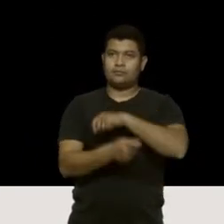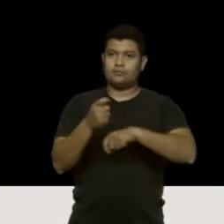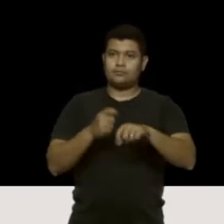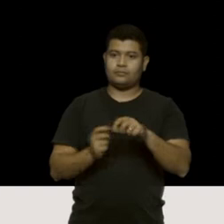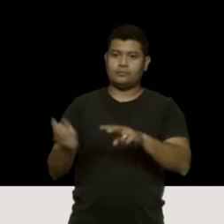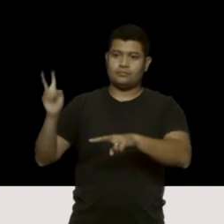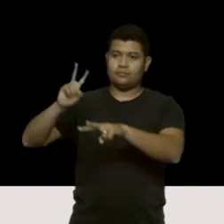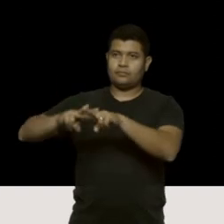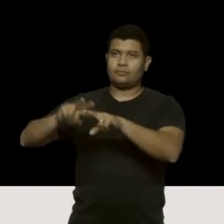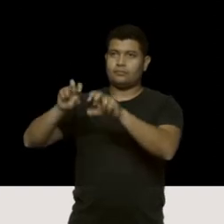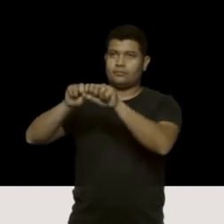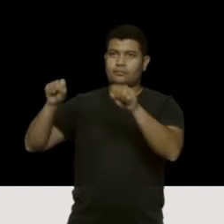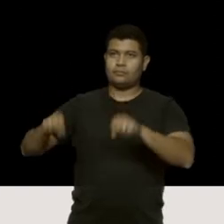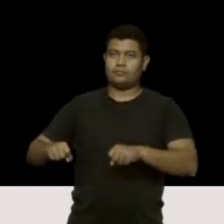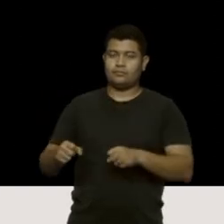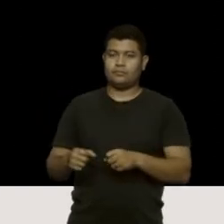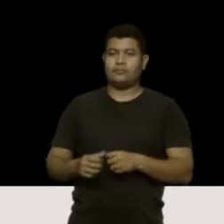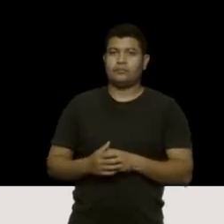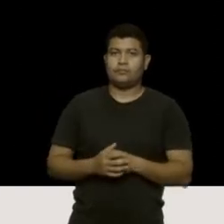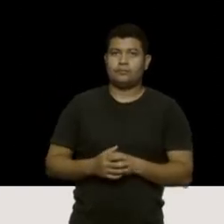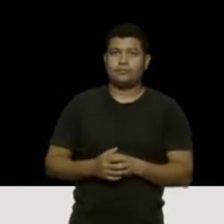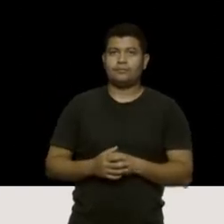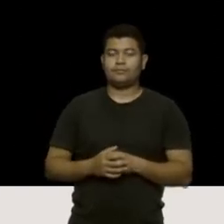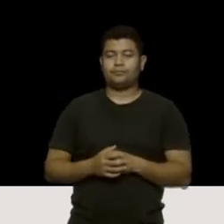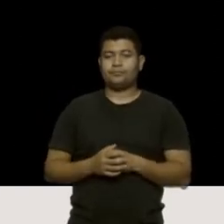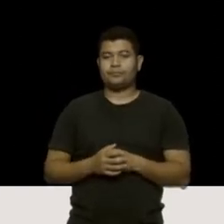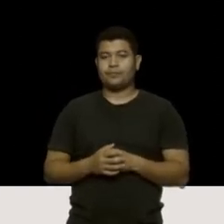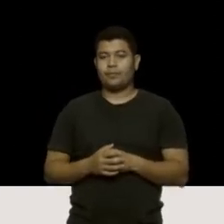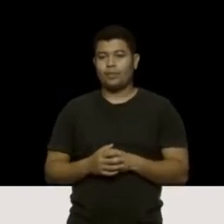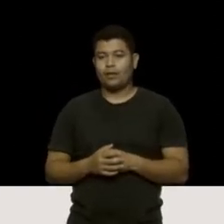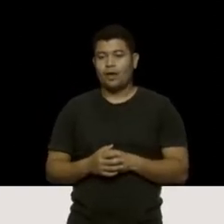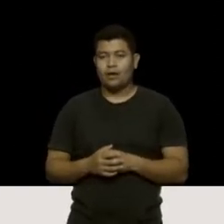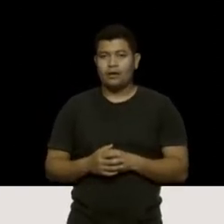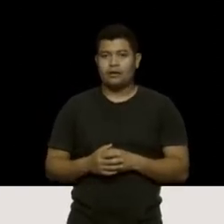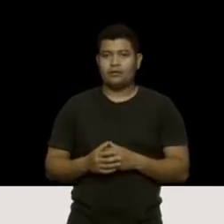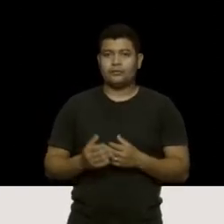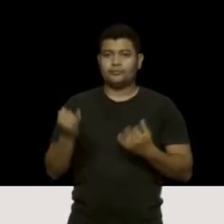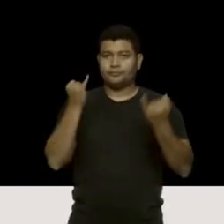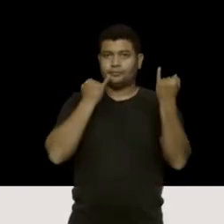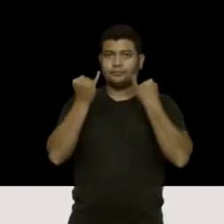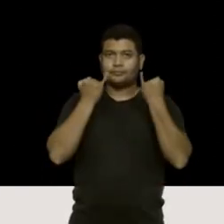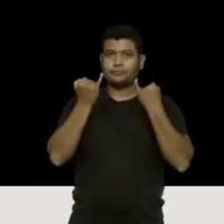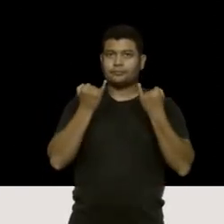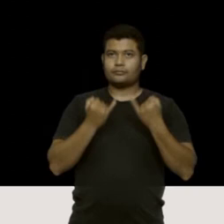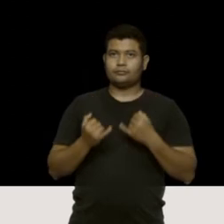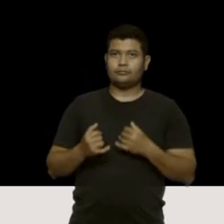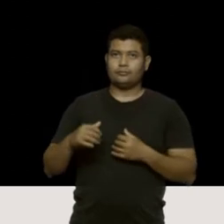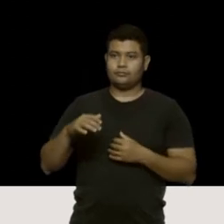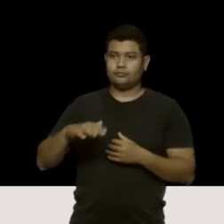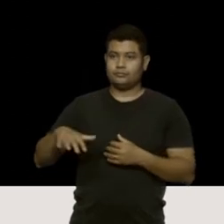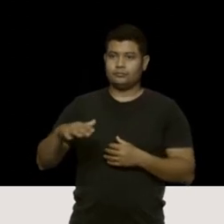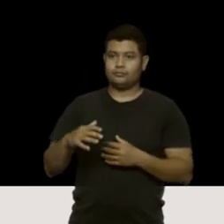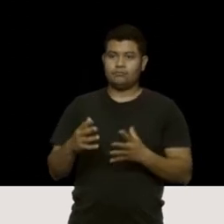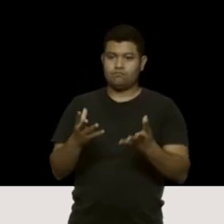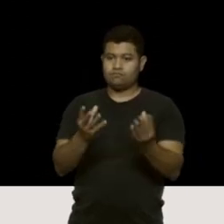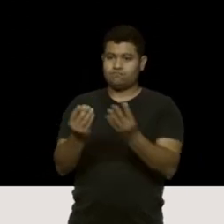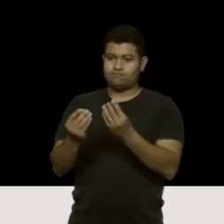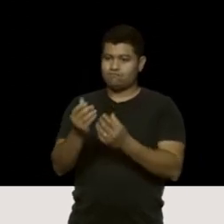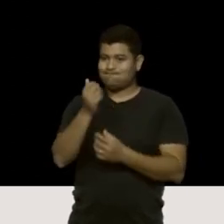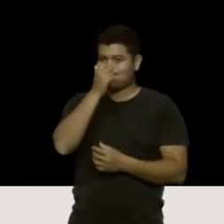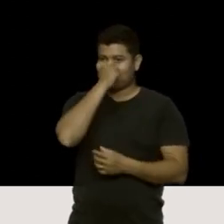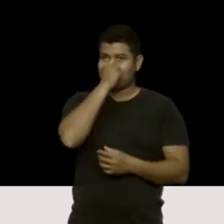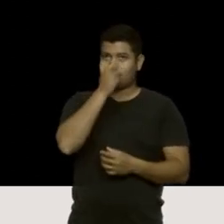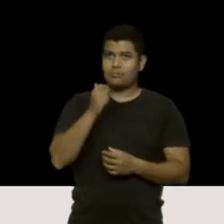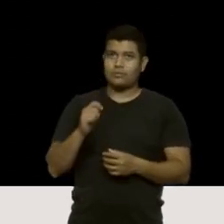Administração Prisional e Socioeducativo informações acerca da superlotação